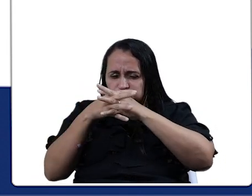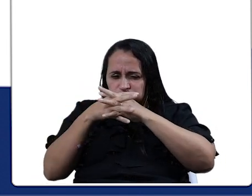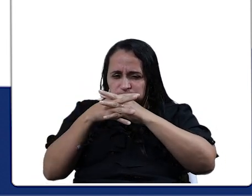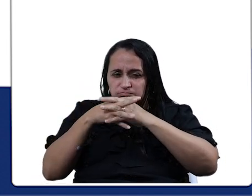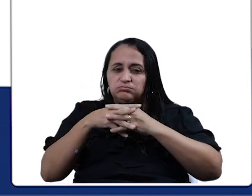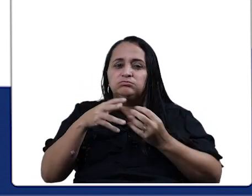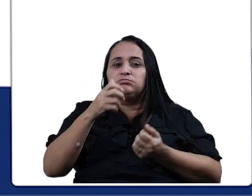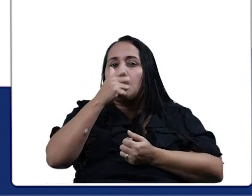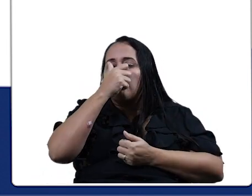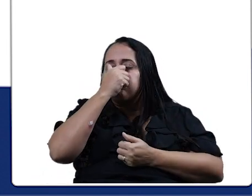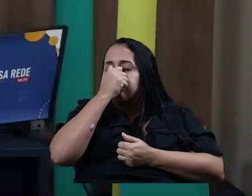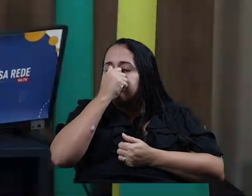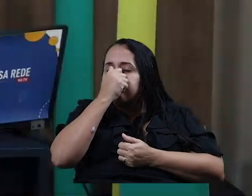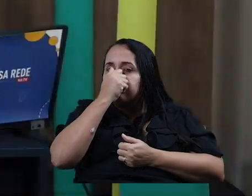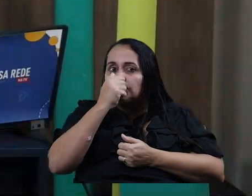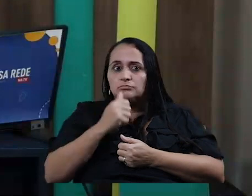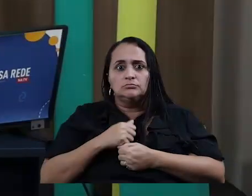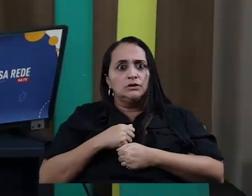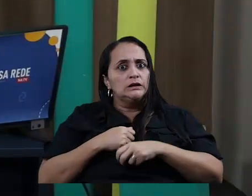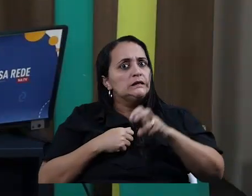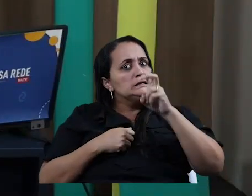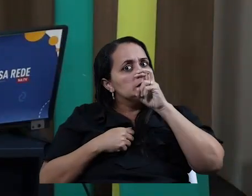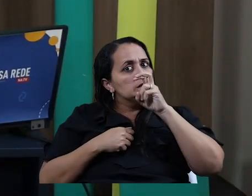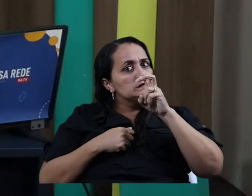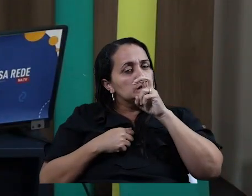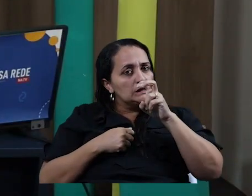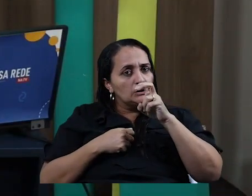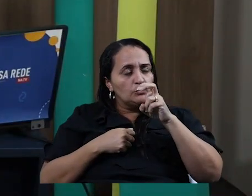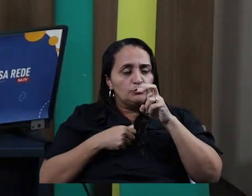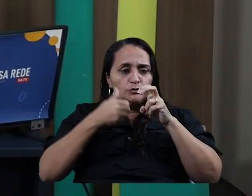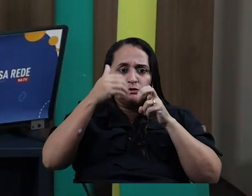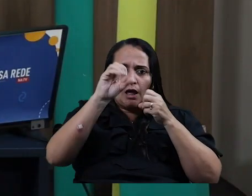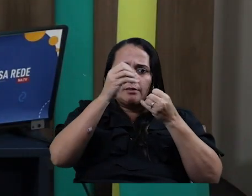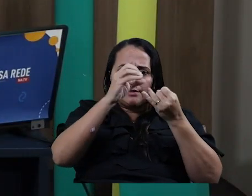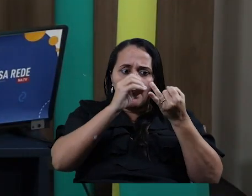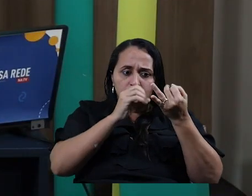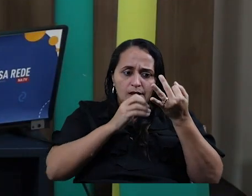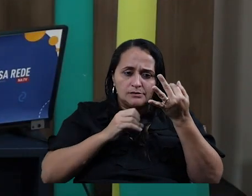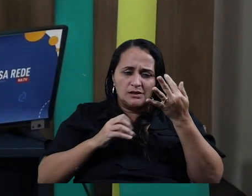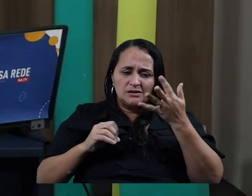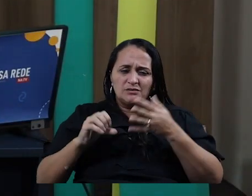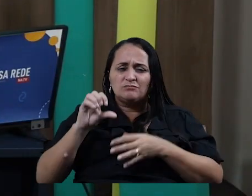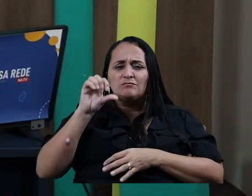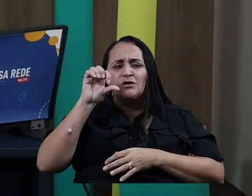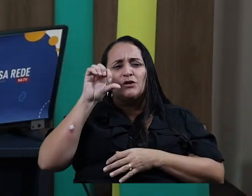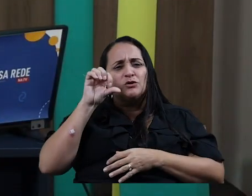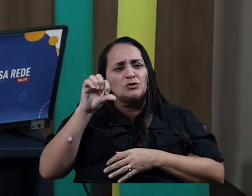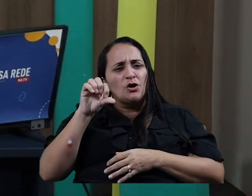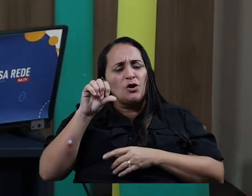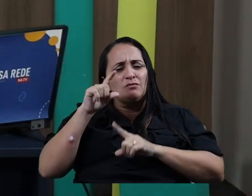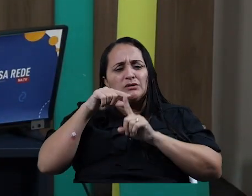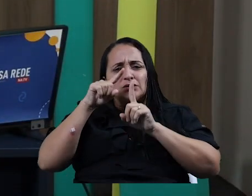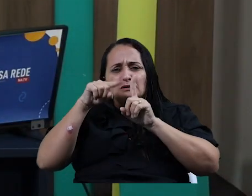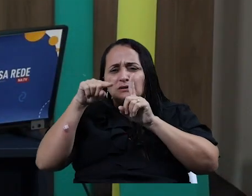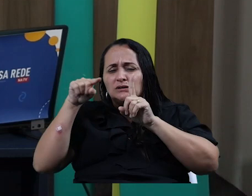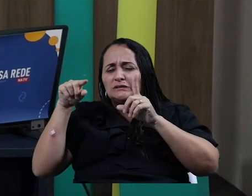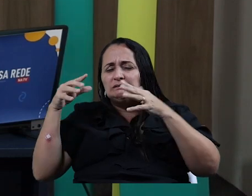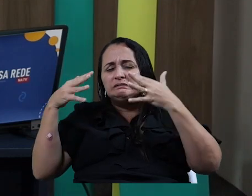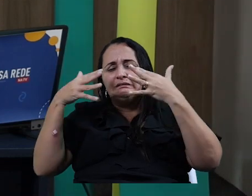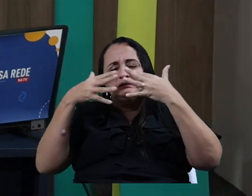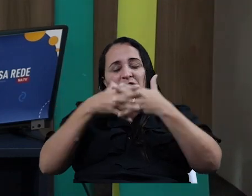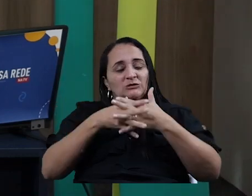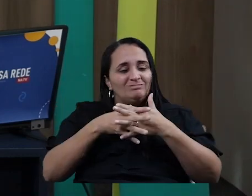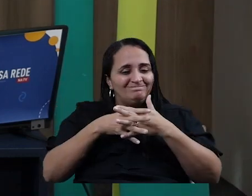fazia 5 símbolos de 10 e fazia 9 símbolos de 1. Então aquilo se